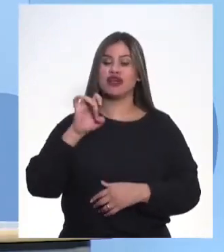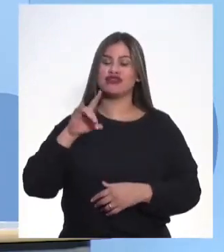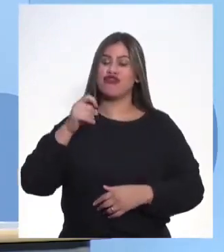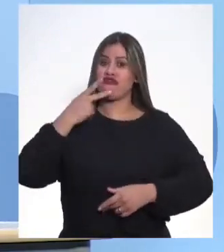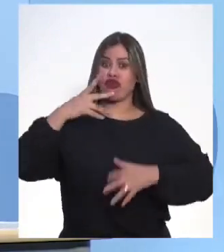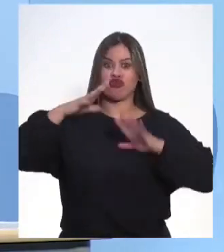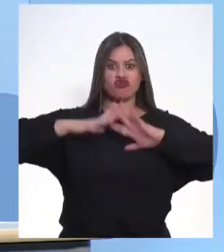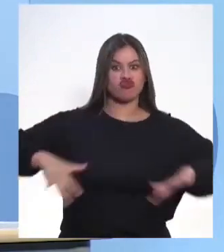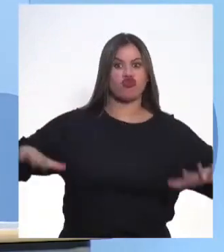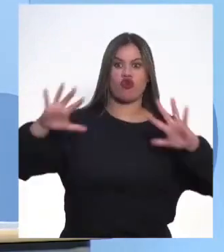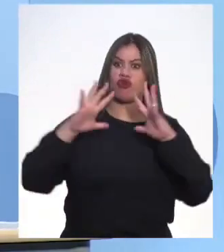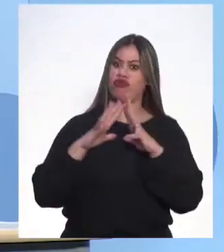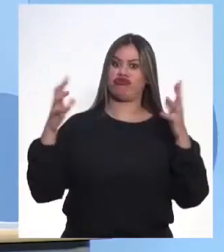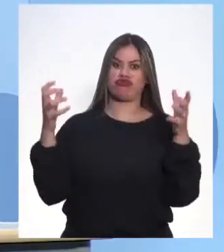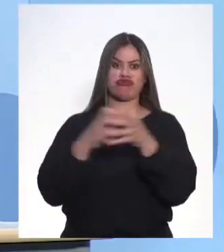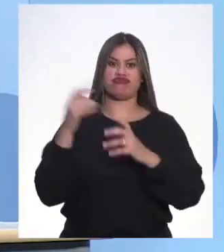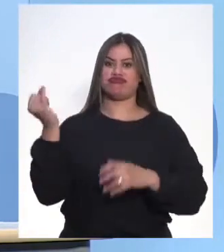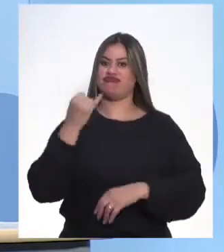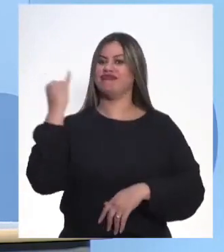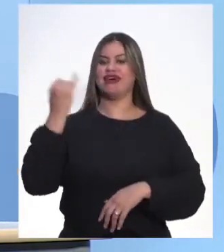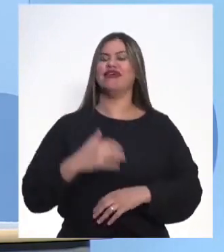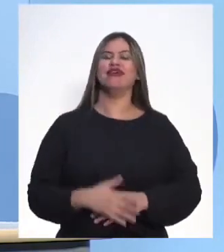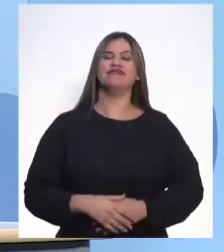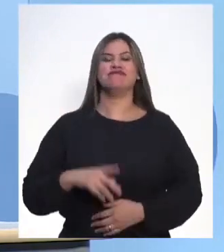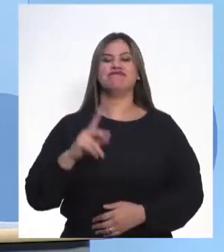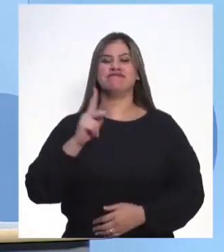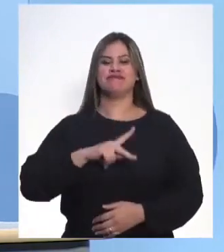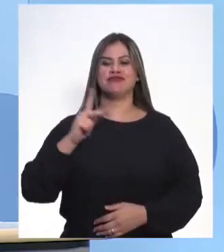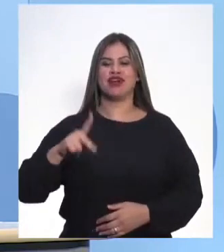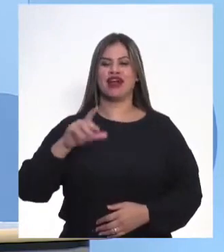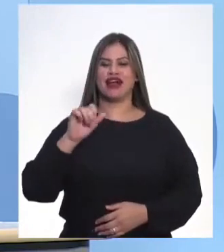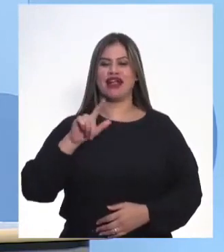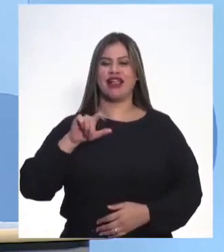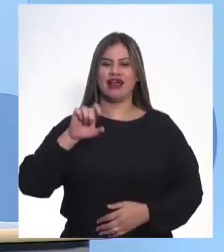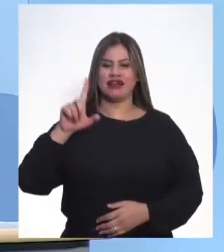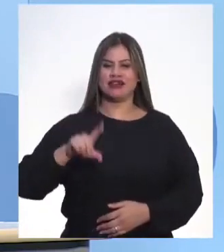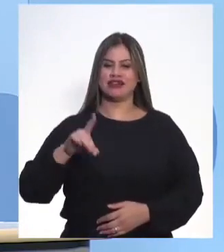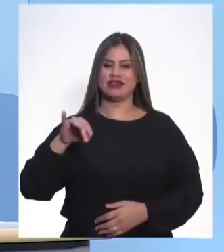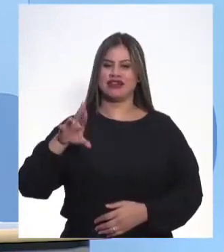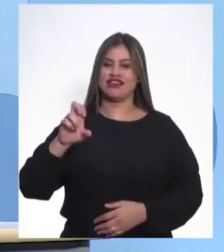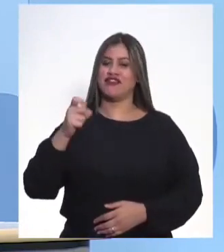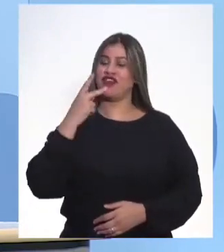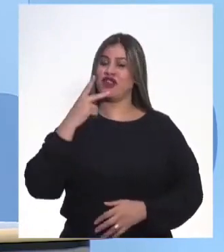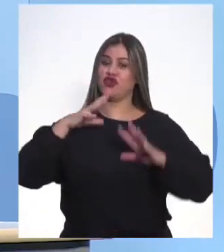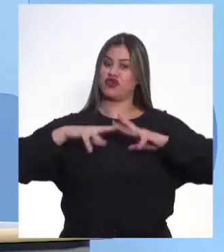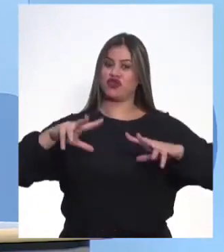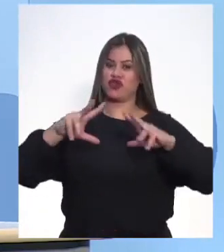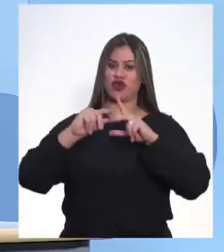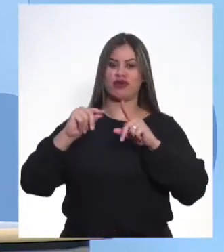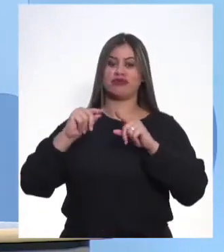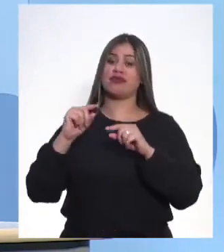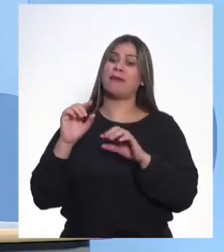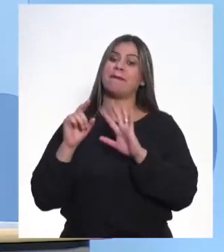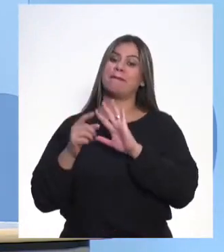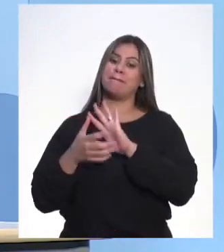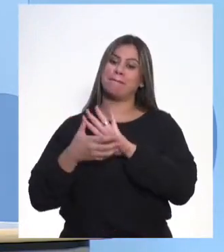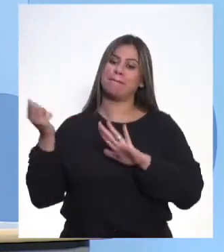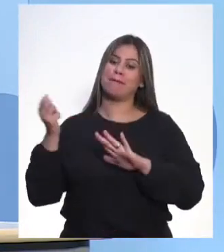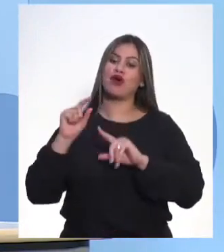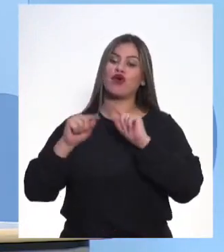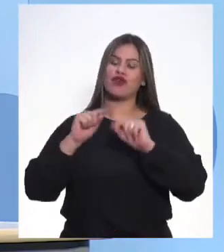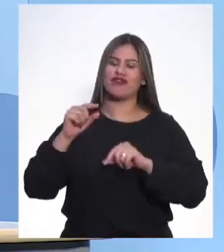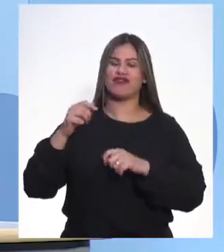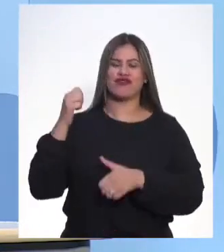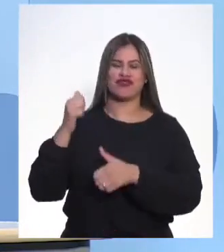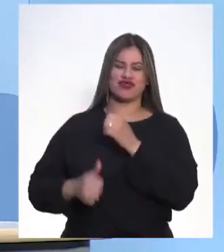né? O professor Alexandre trouxe todos, exceto o futebol. E aqui eu queria chamar a atenção a